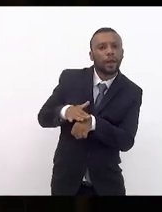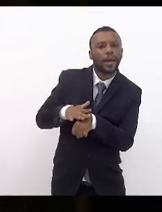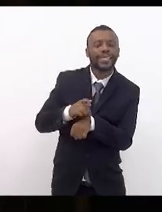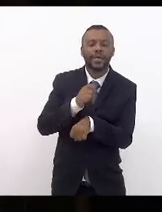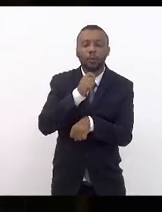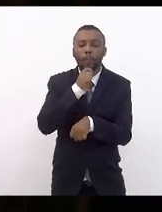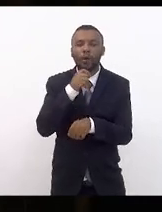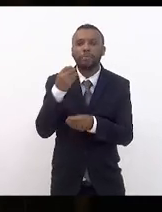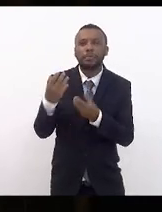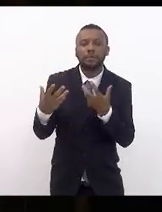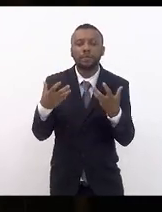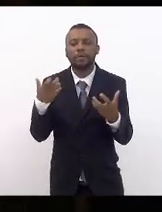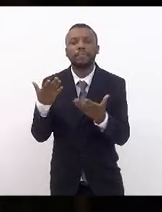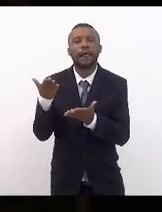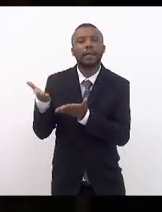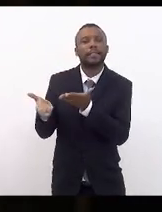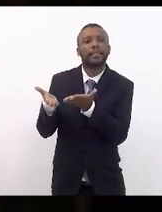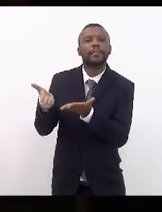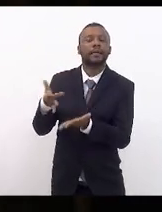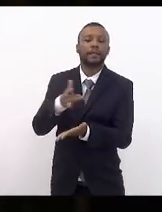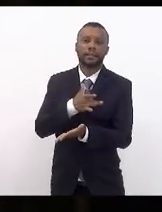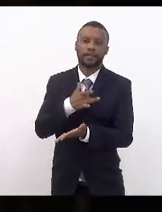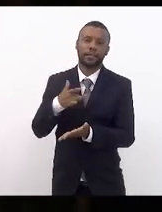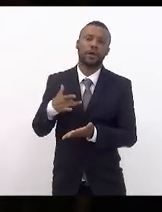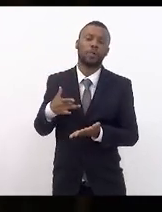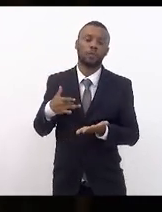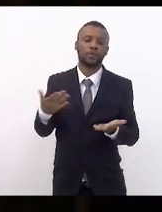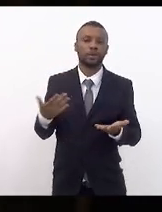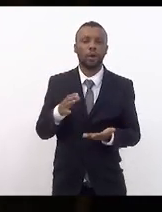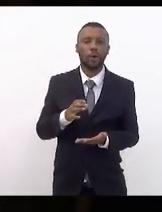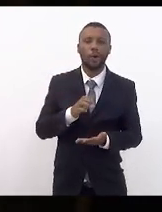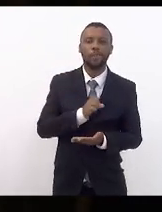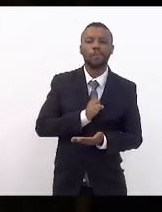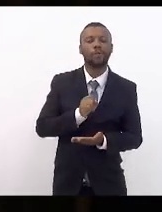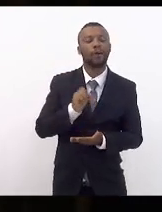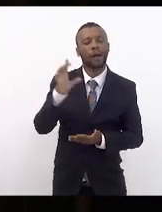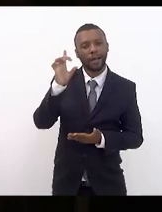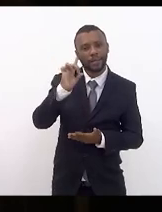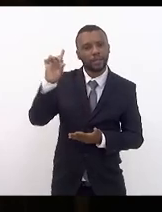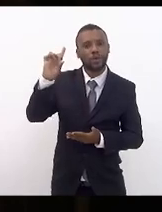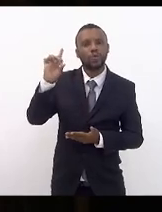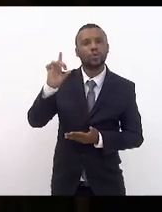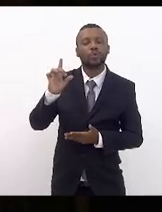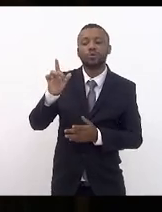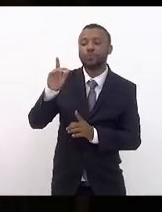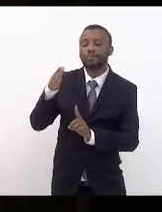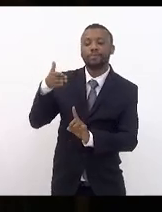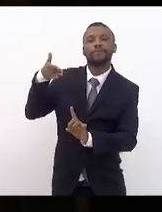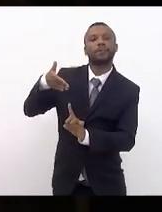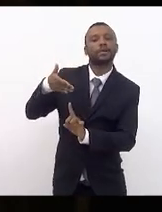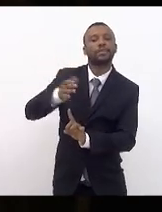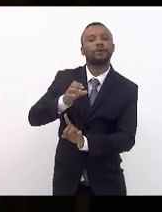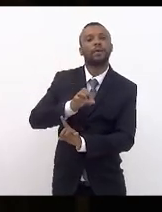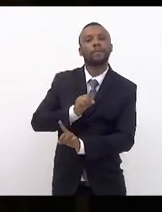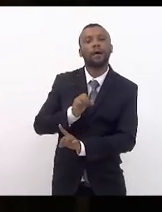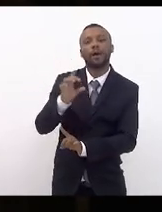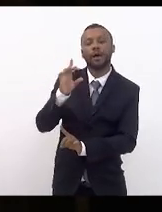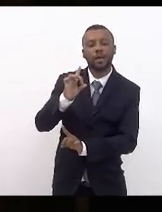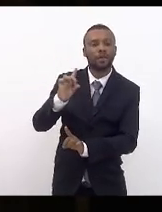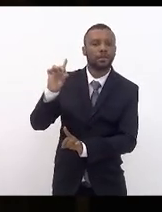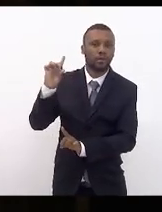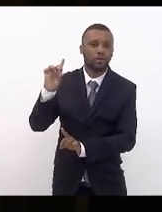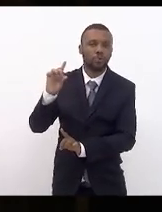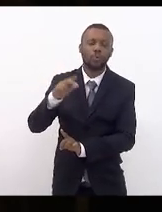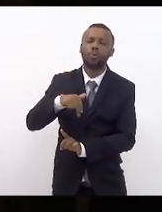muito recurso para tratar da saúde. Então, o amor a Deus, o exemplo de amar a Deus. Nunca vimos o